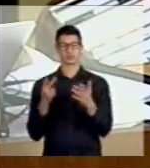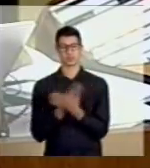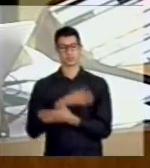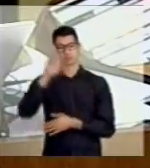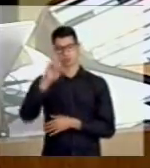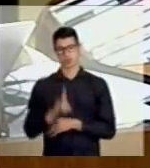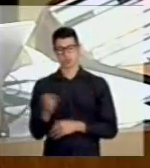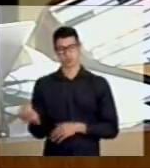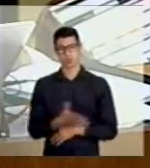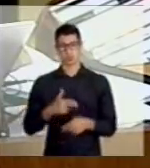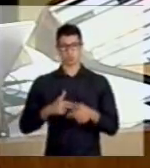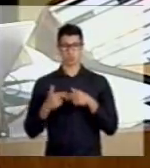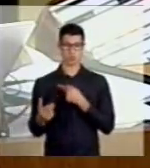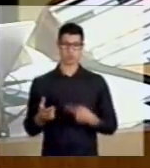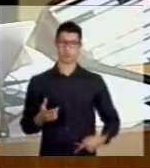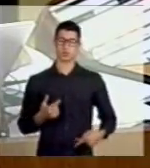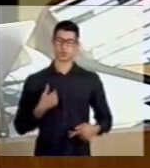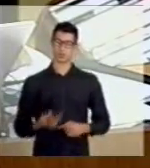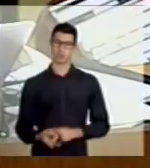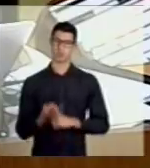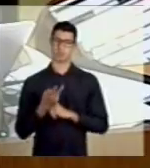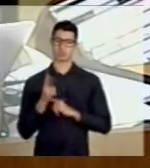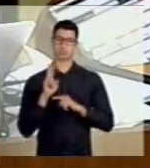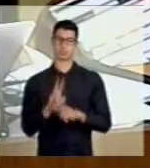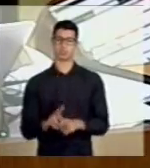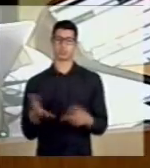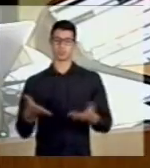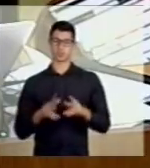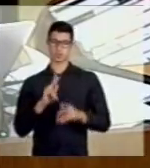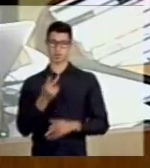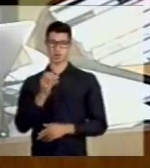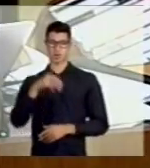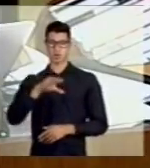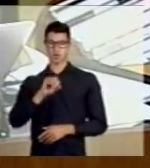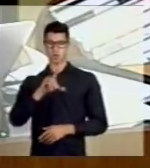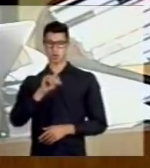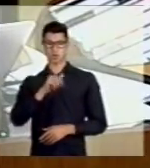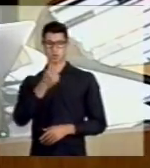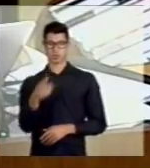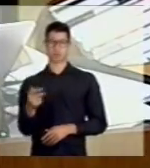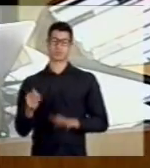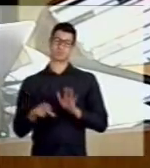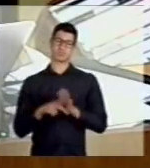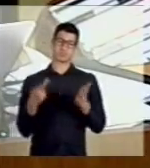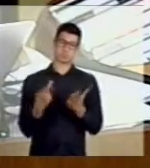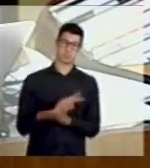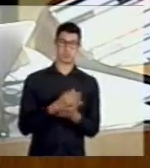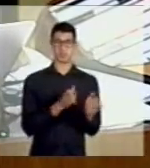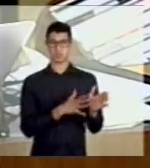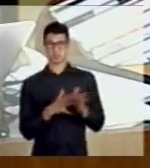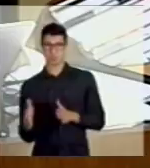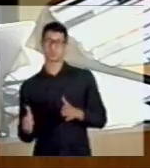direito contemporâneo. Portanto, senhor presidente, estou emprestando a esta homologação a natureza de um incidente processual que